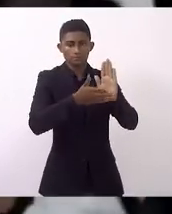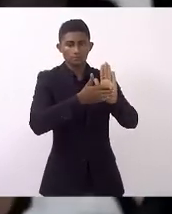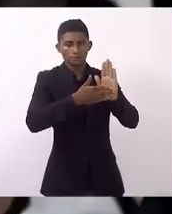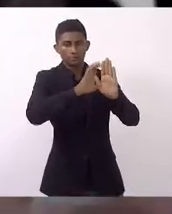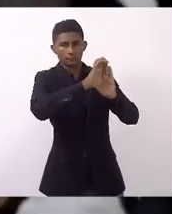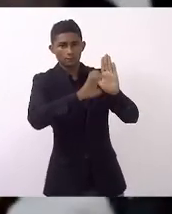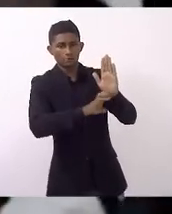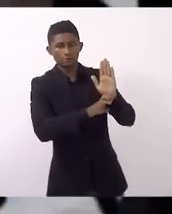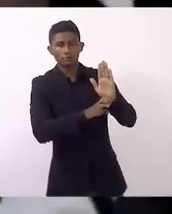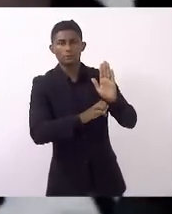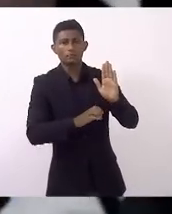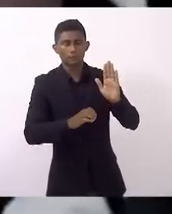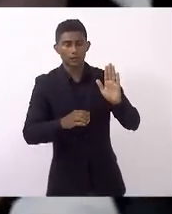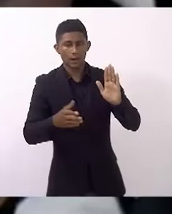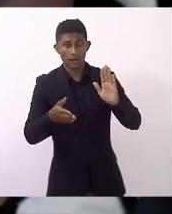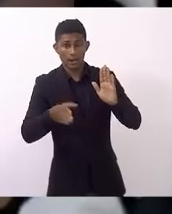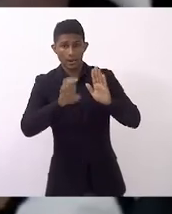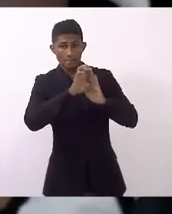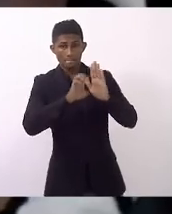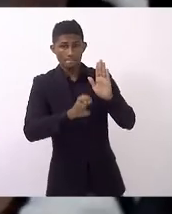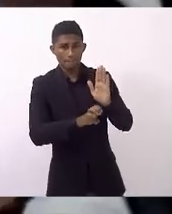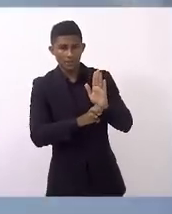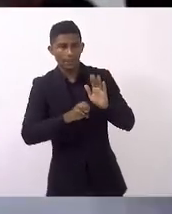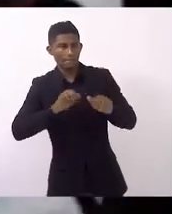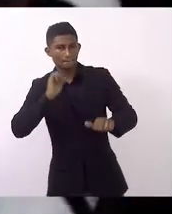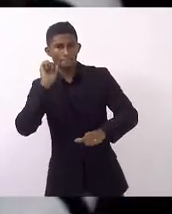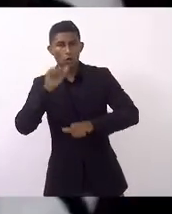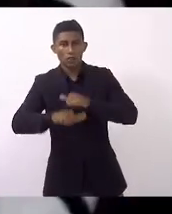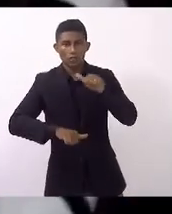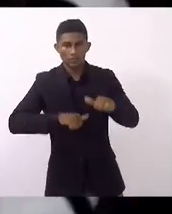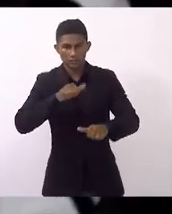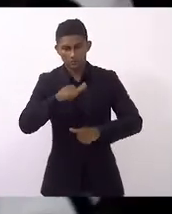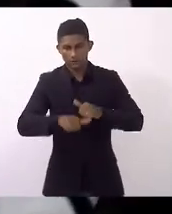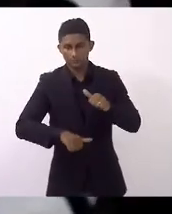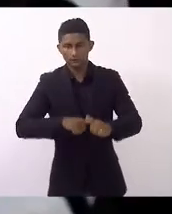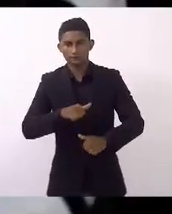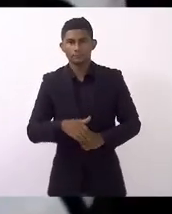emenda modificativa no sentido de que